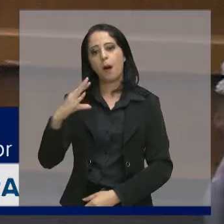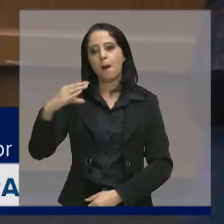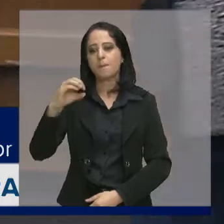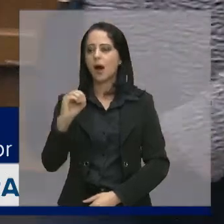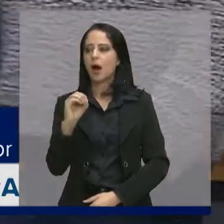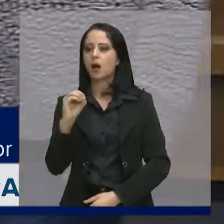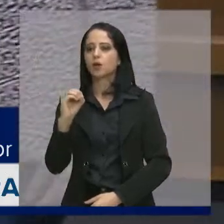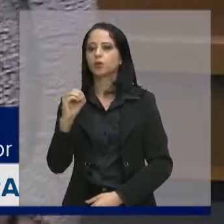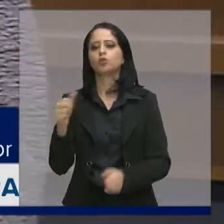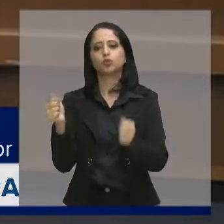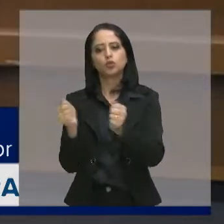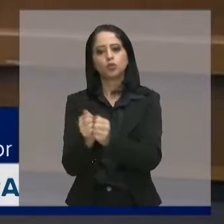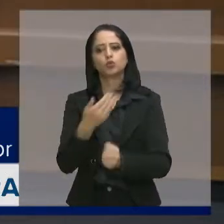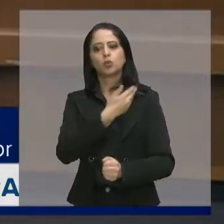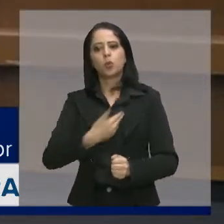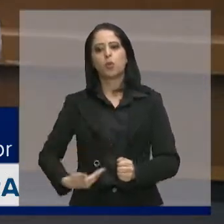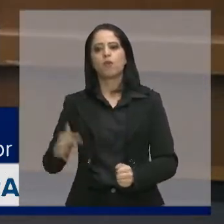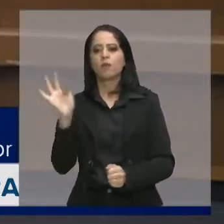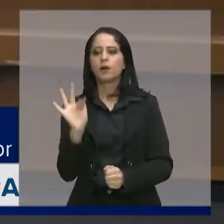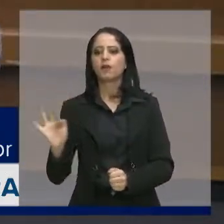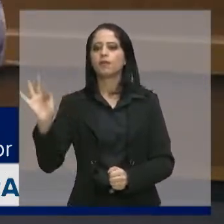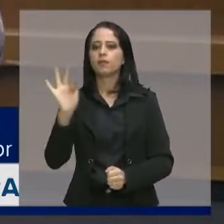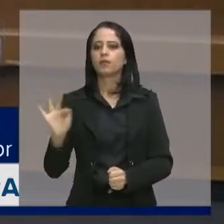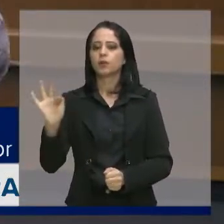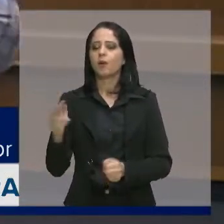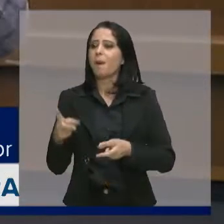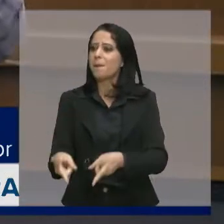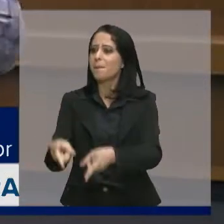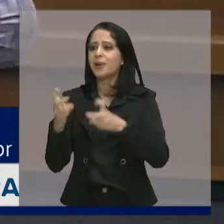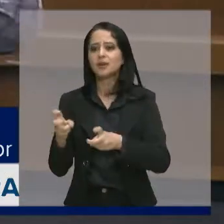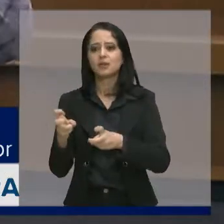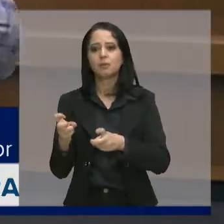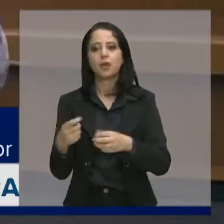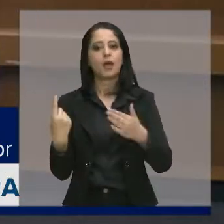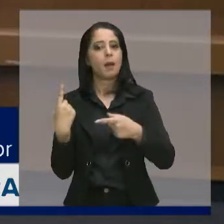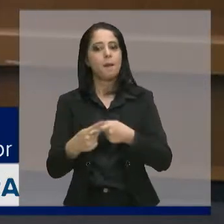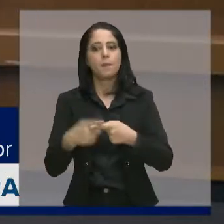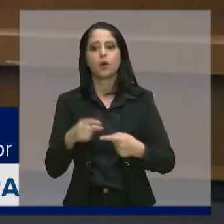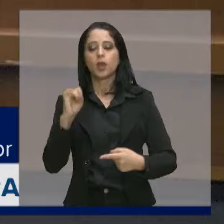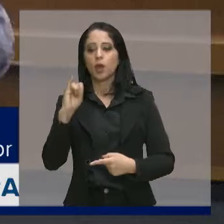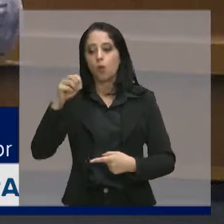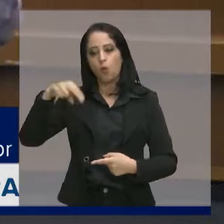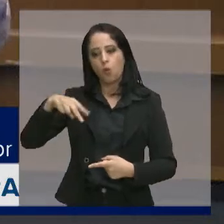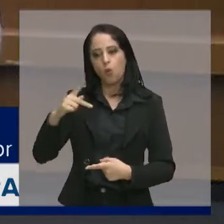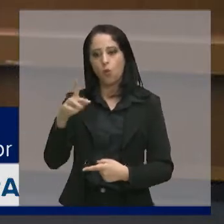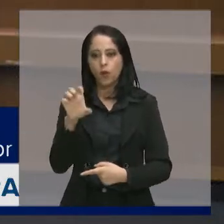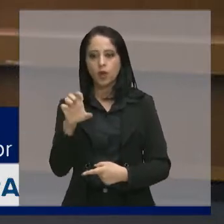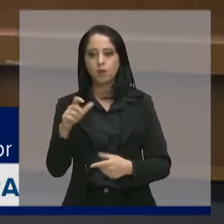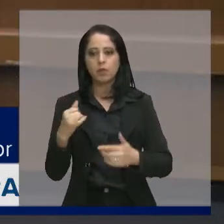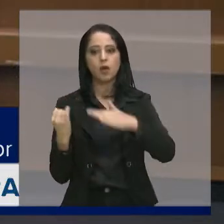federal, fazer essa leitura diferenciada, porque o INPE é um instituto de pesquisa muito sério, que